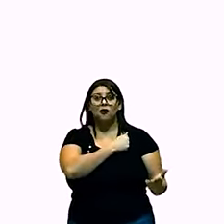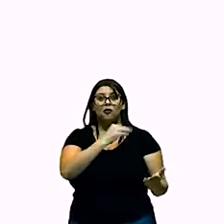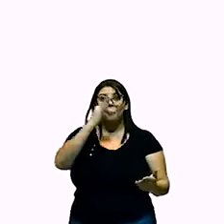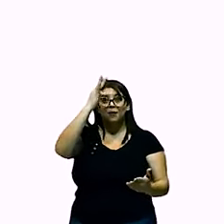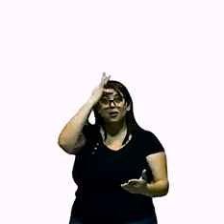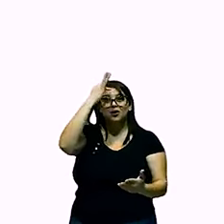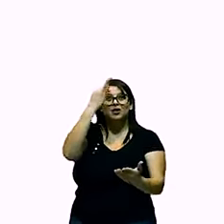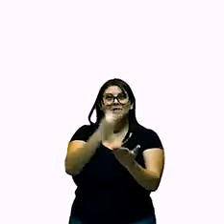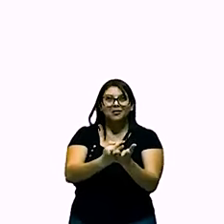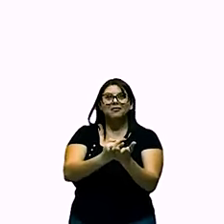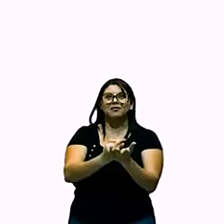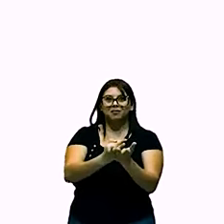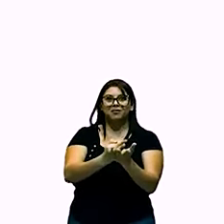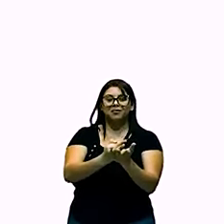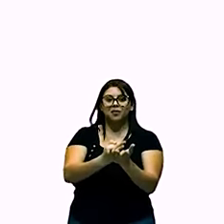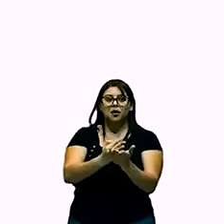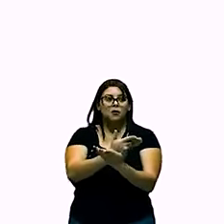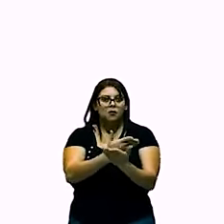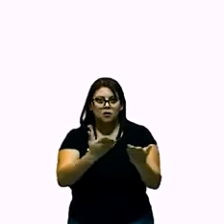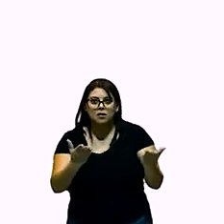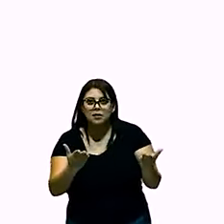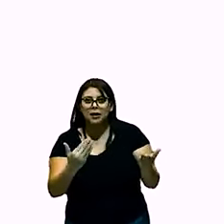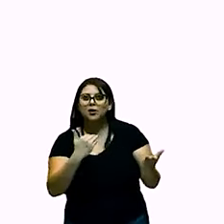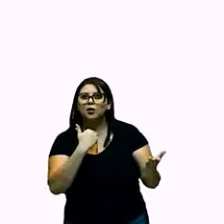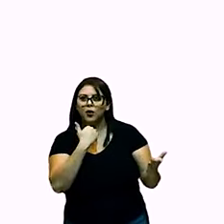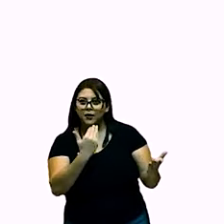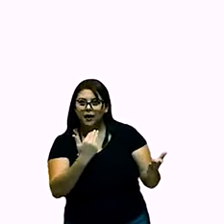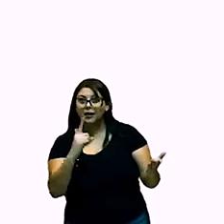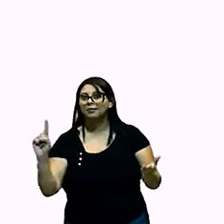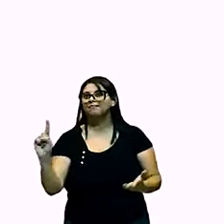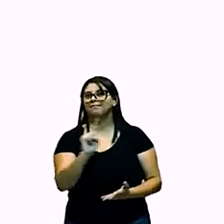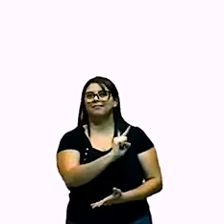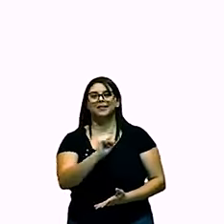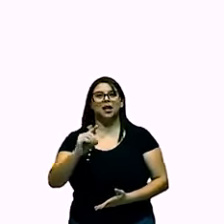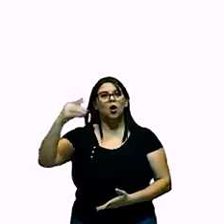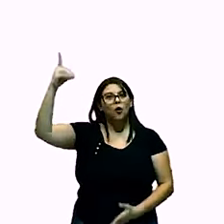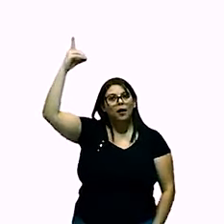Talvez você, não pastor, a salvação é pela graça quando eu aceitei Jesus, de lá para cá,